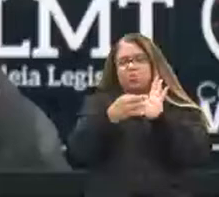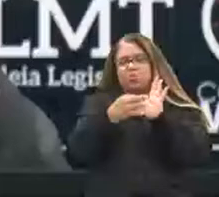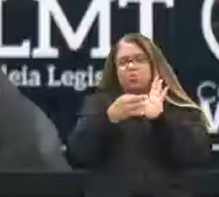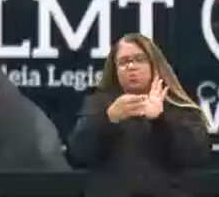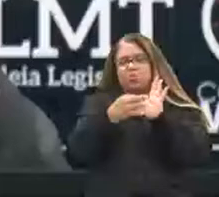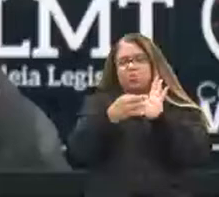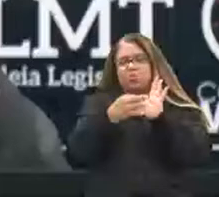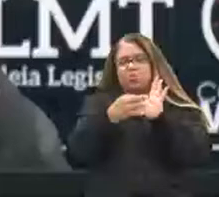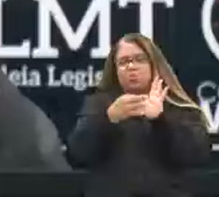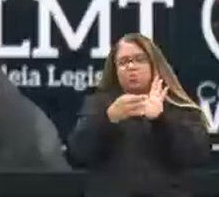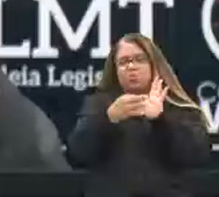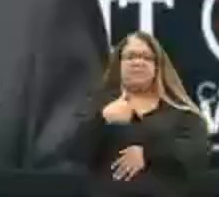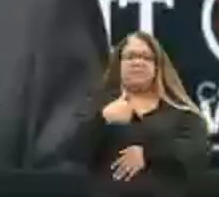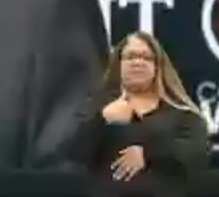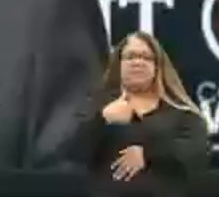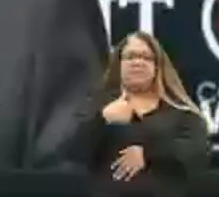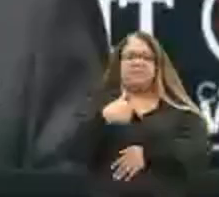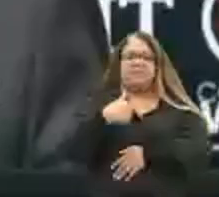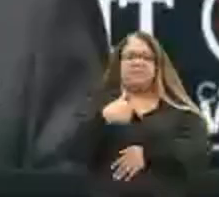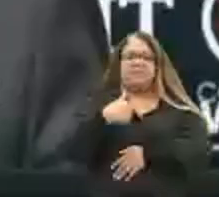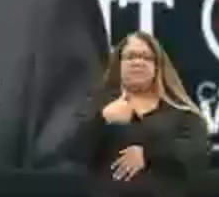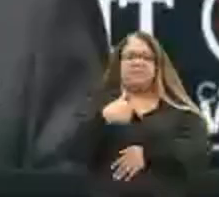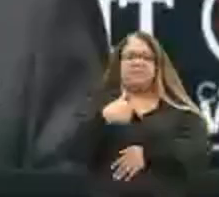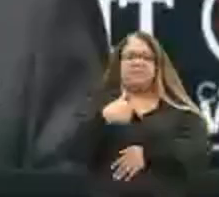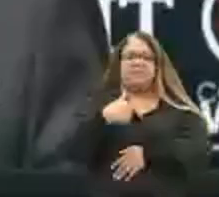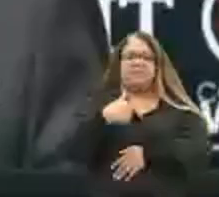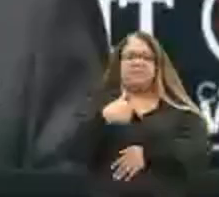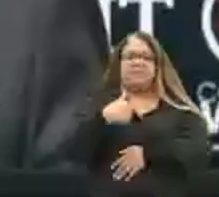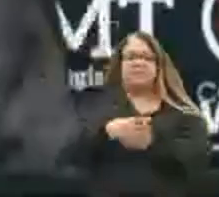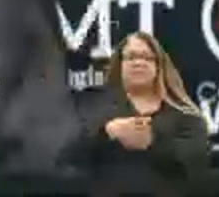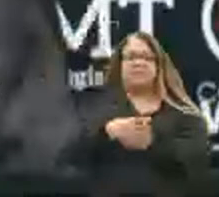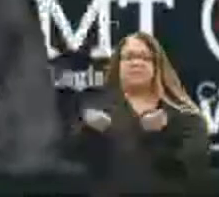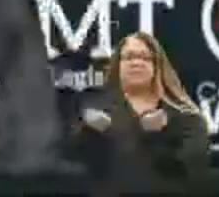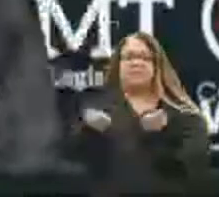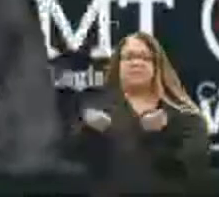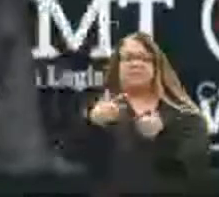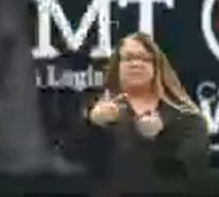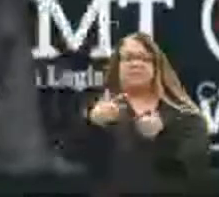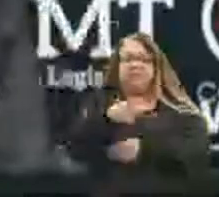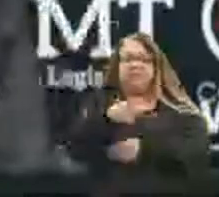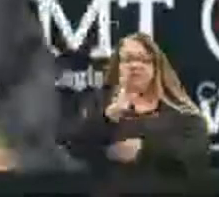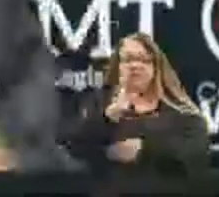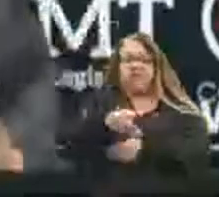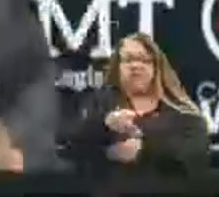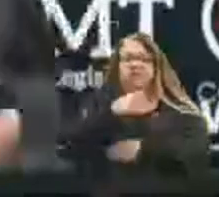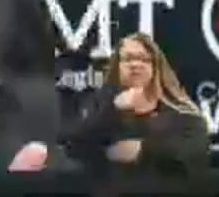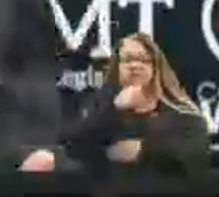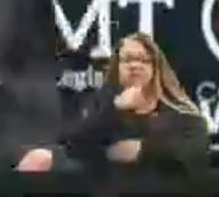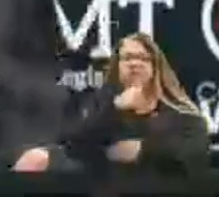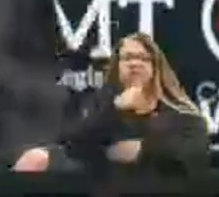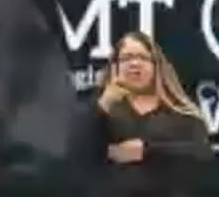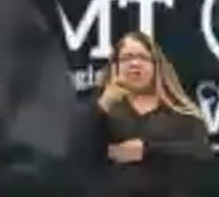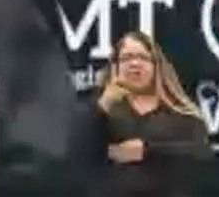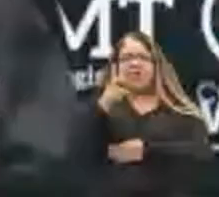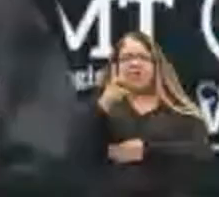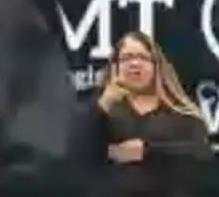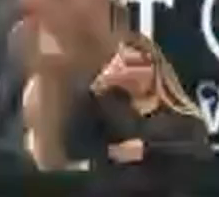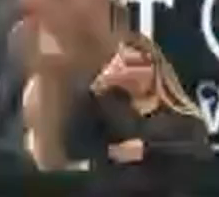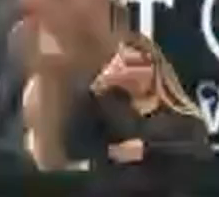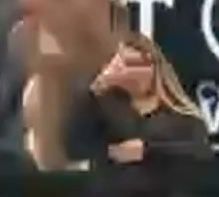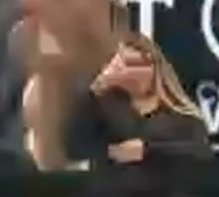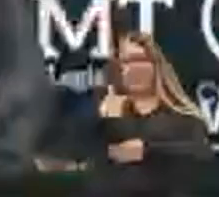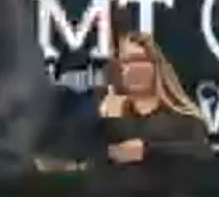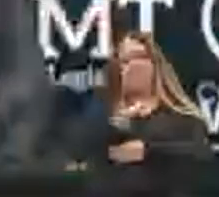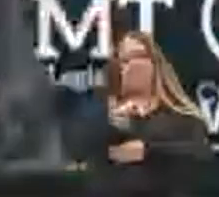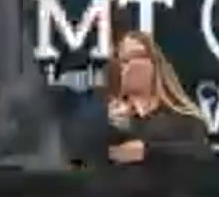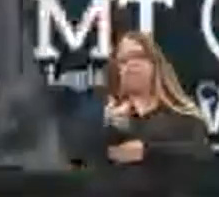vocês conhecem. Quando estava essa... Falou, brincou comigo, você está ficando velho, né, gente? Lembra dessa? Lembro. Os